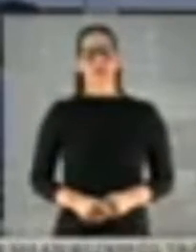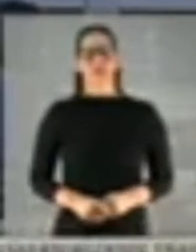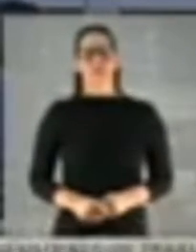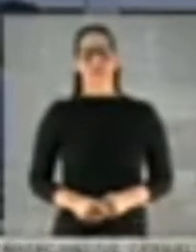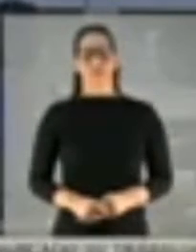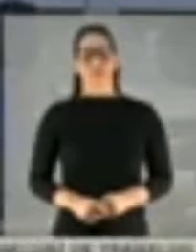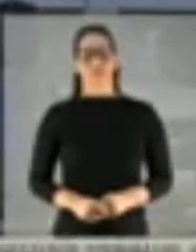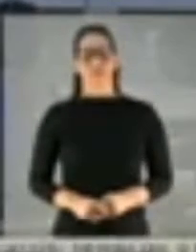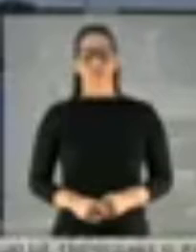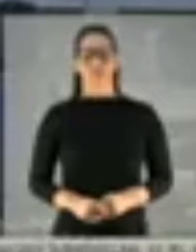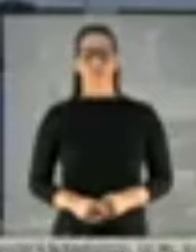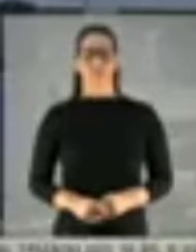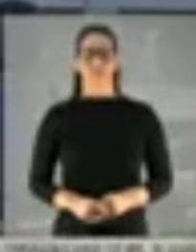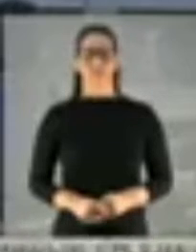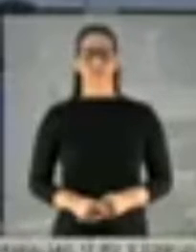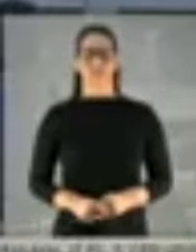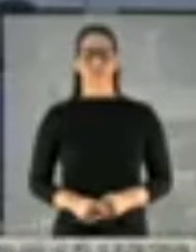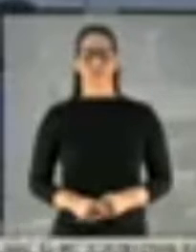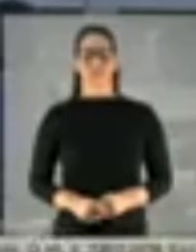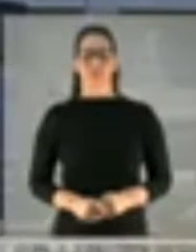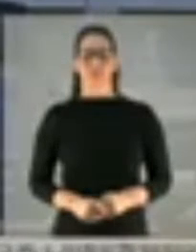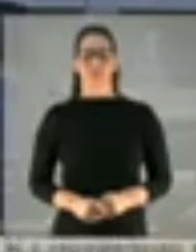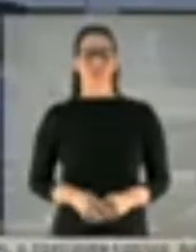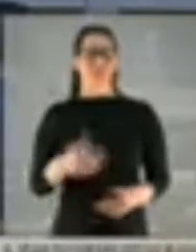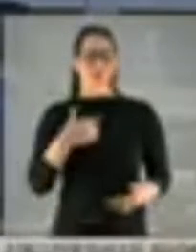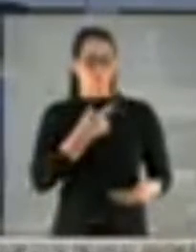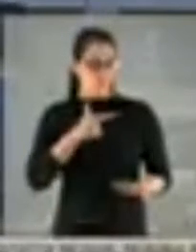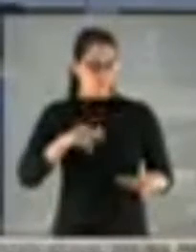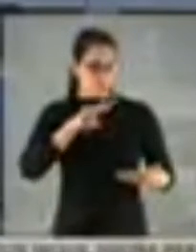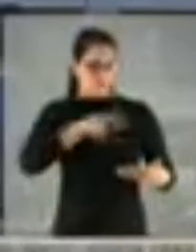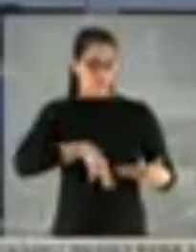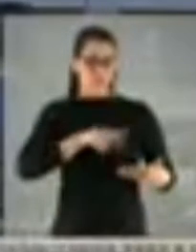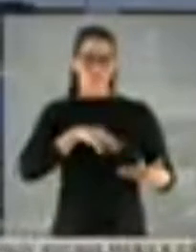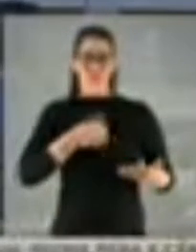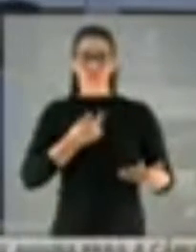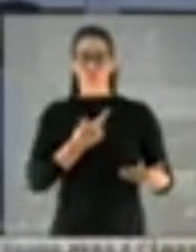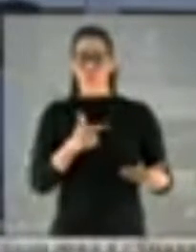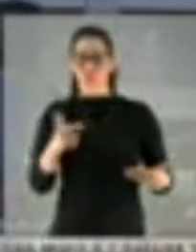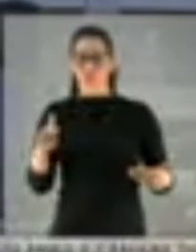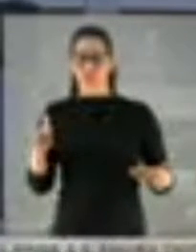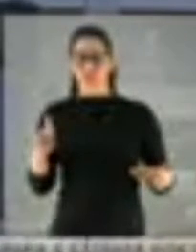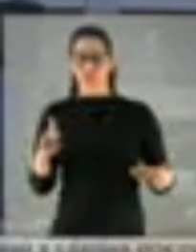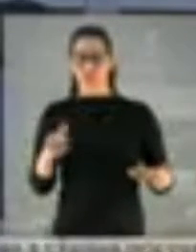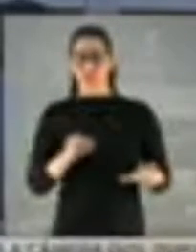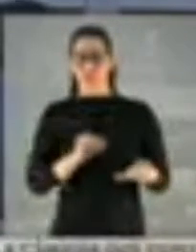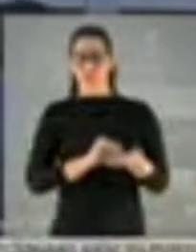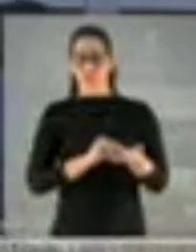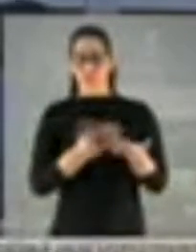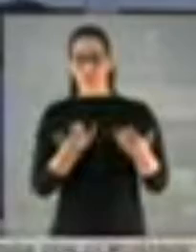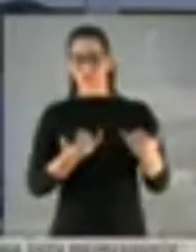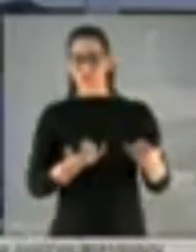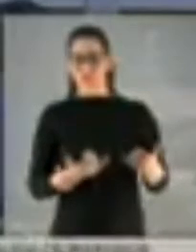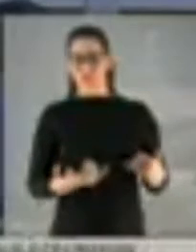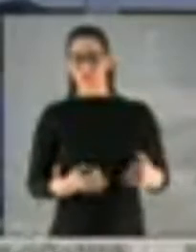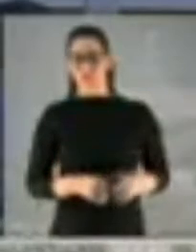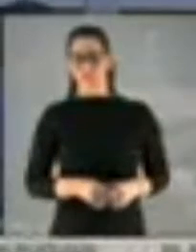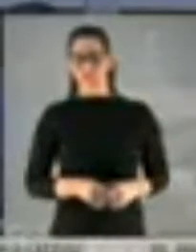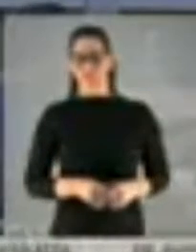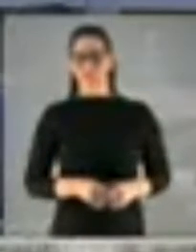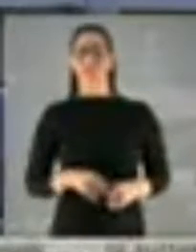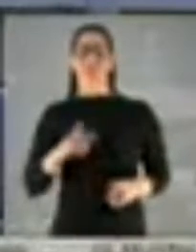Faz favor para mim, eu não tenho, só tenho números aqui. Wilson Lima, 178 e 667. Está